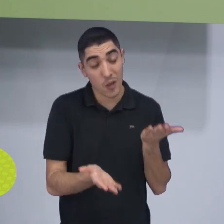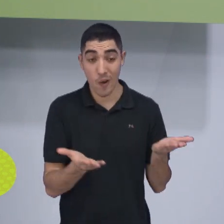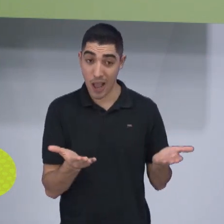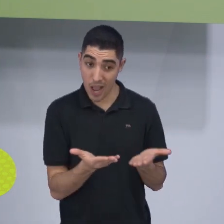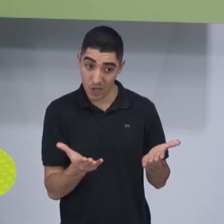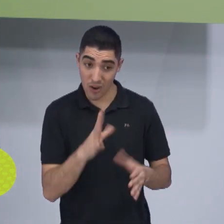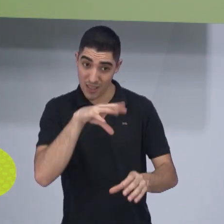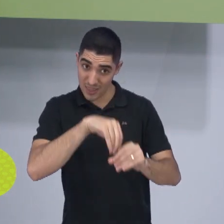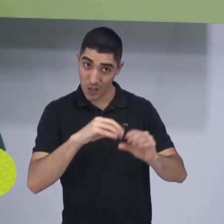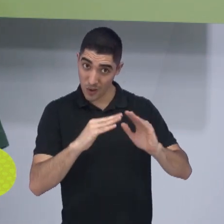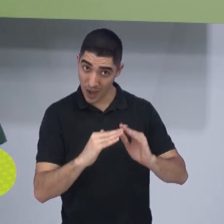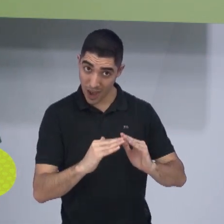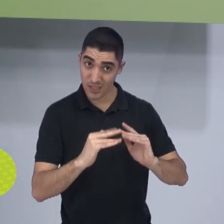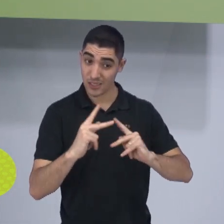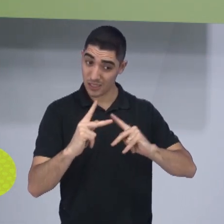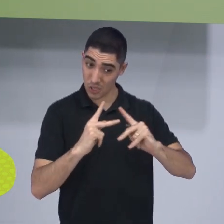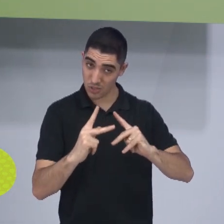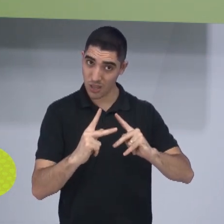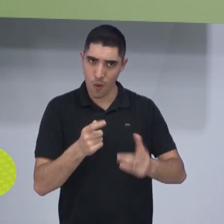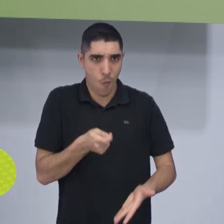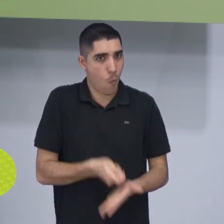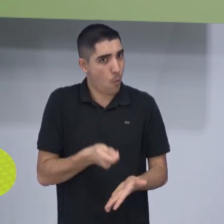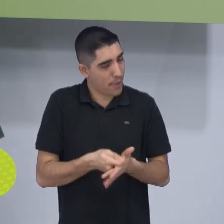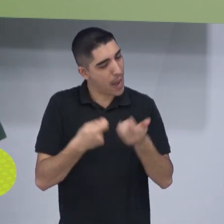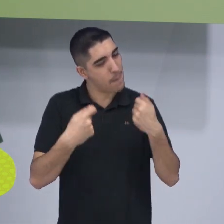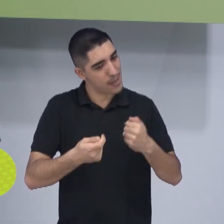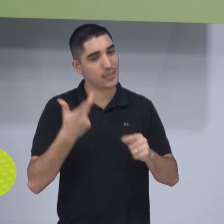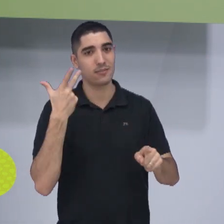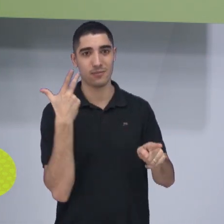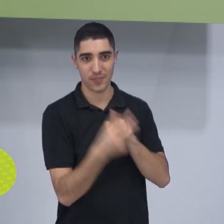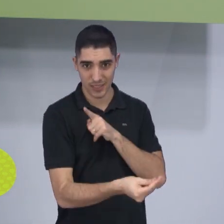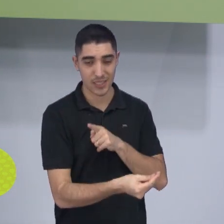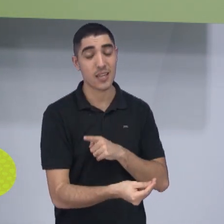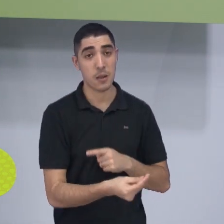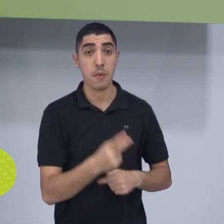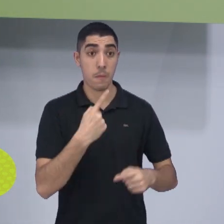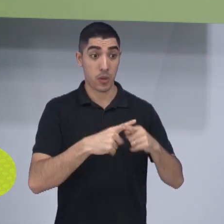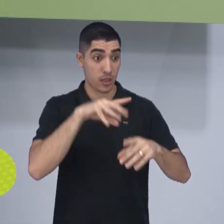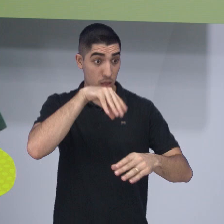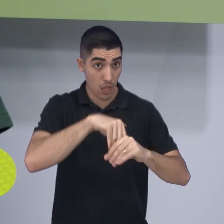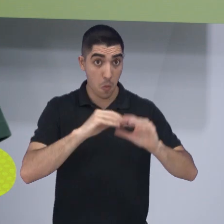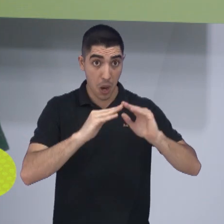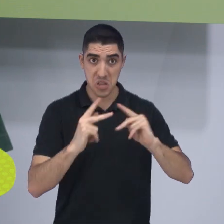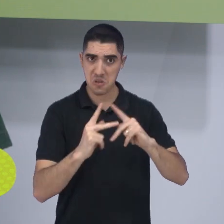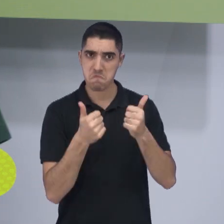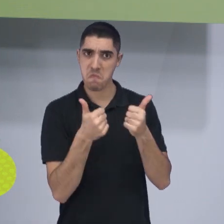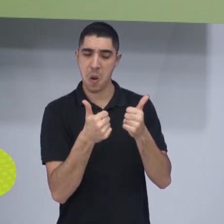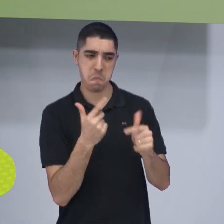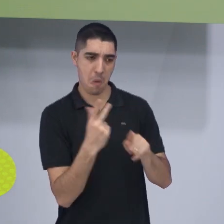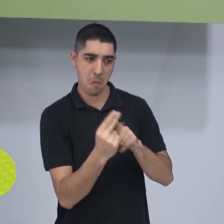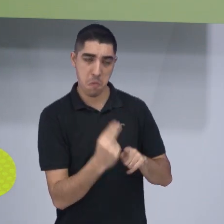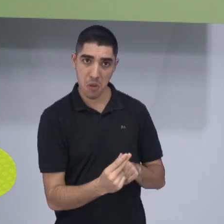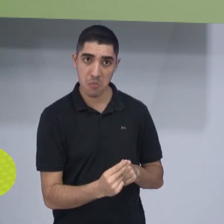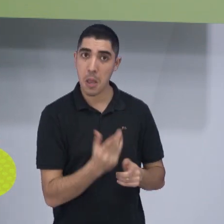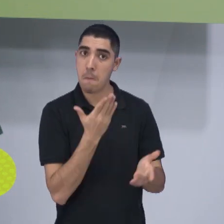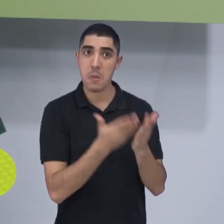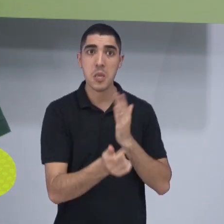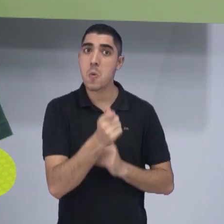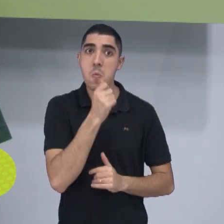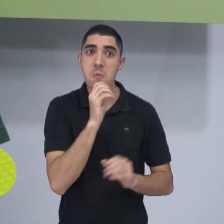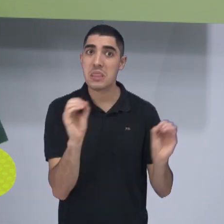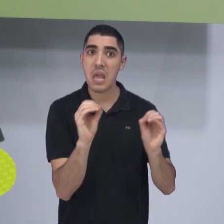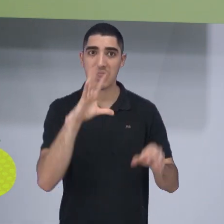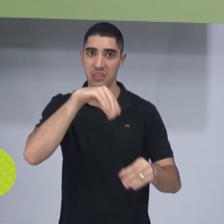que... A obrigação dobra, né, de vencer em casa. O São José, quando joga em casa, vai bem, está invicto ainda na liga e jogando em